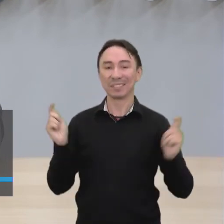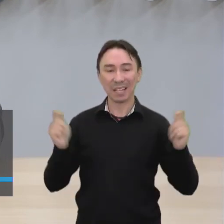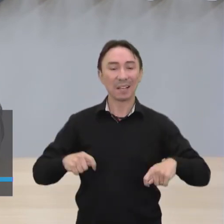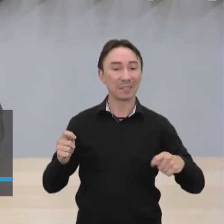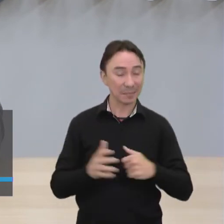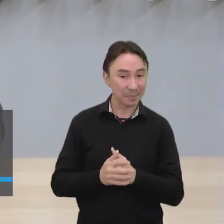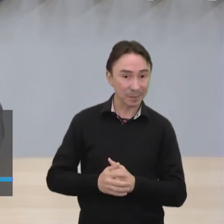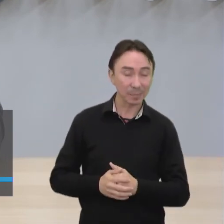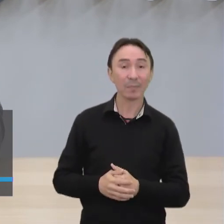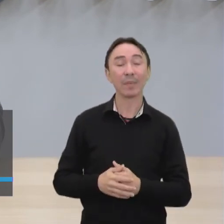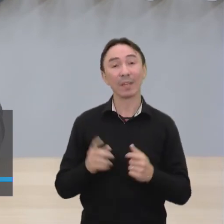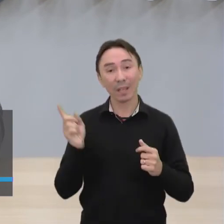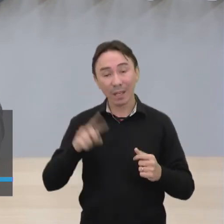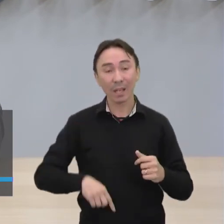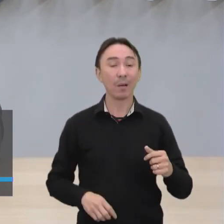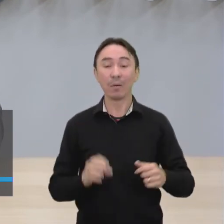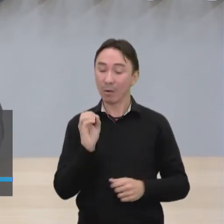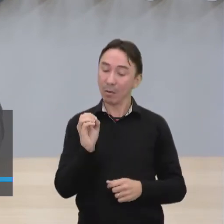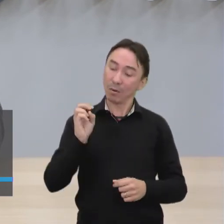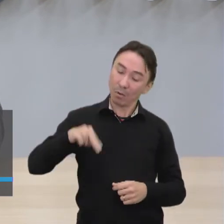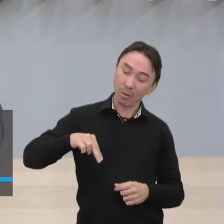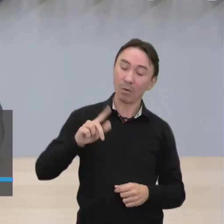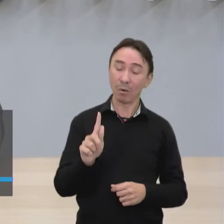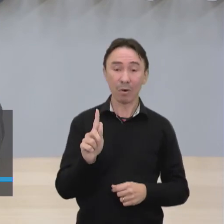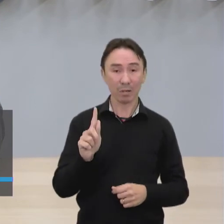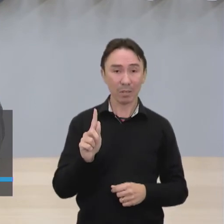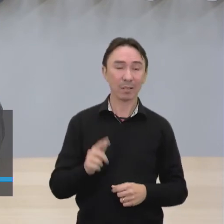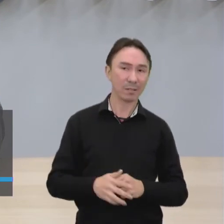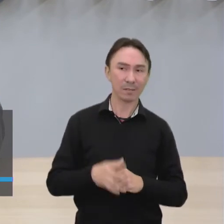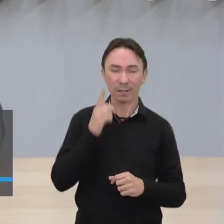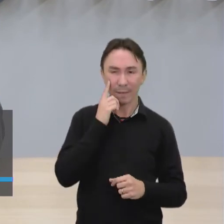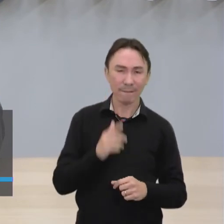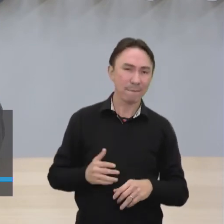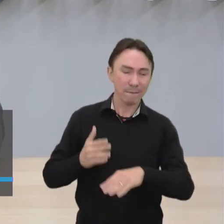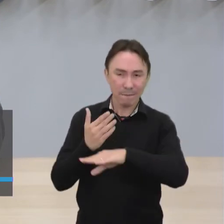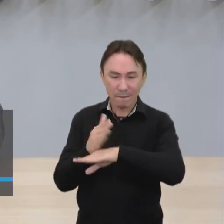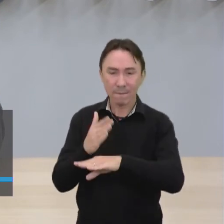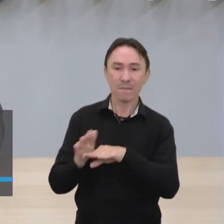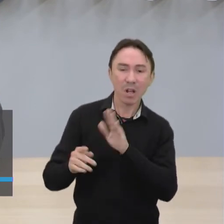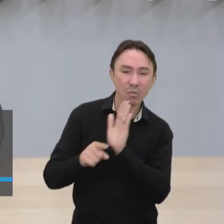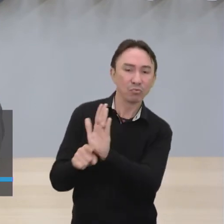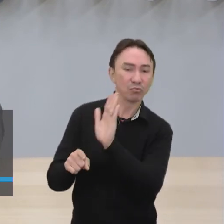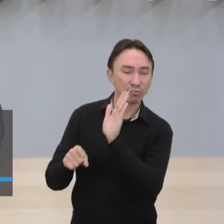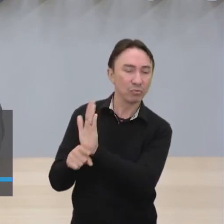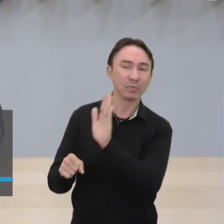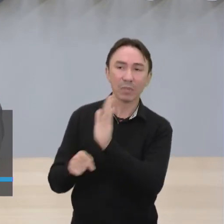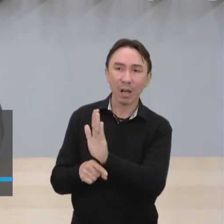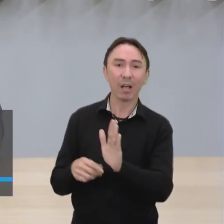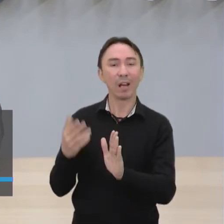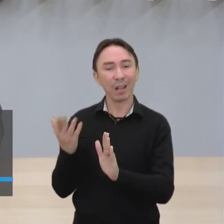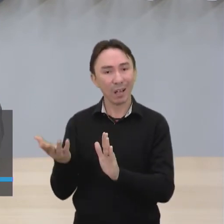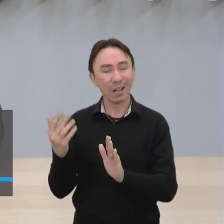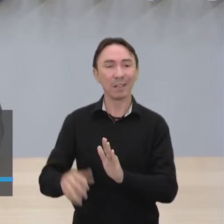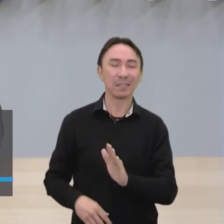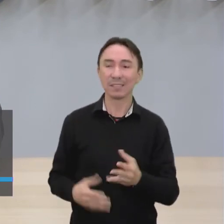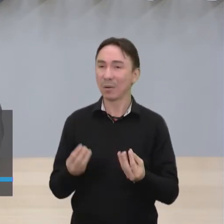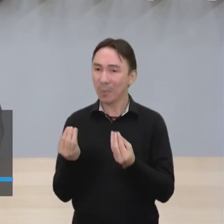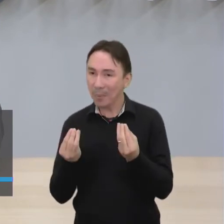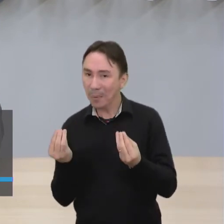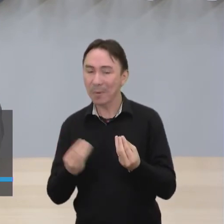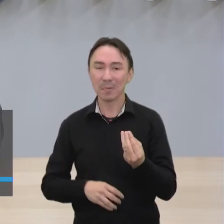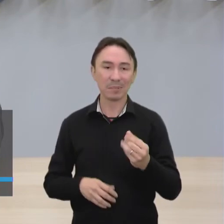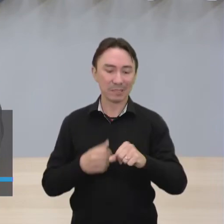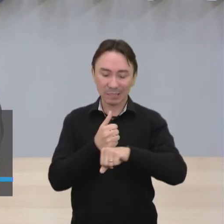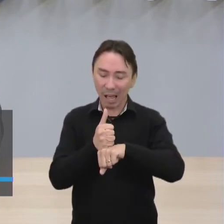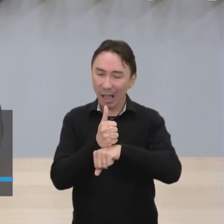aí alternativas, né, de cultura, de lazer, de ensinamento, de técnicas aí profissionais